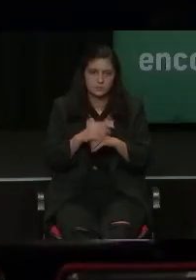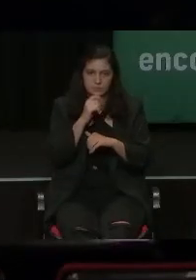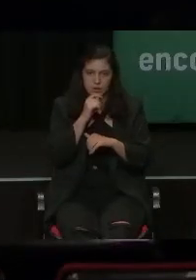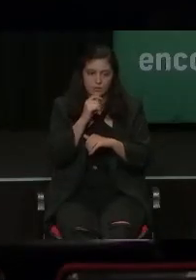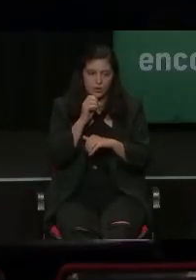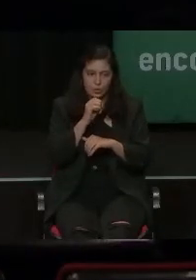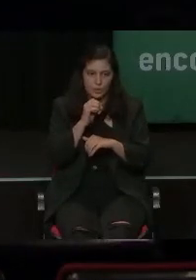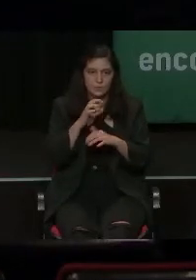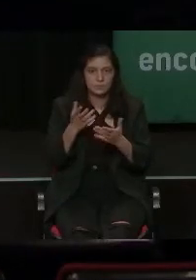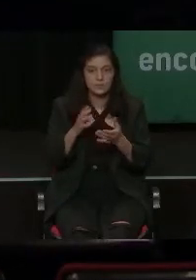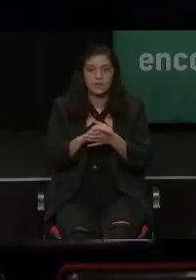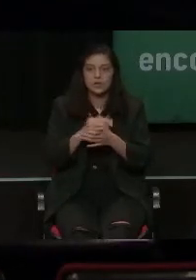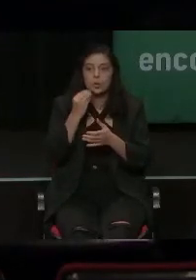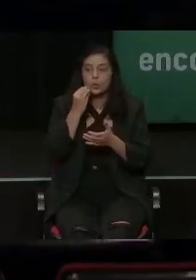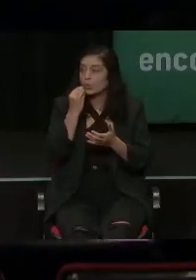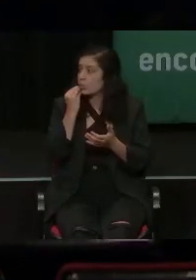Faz medidas